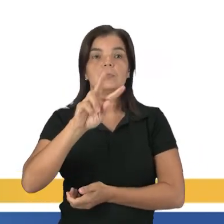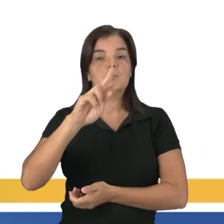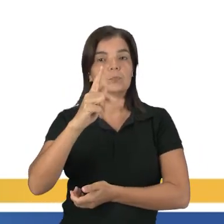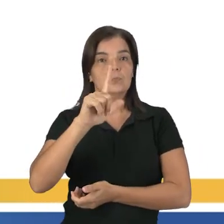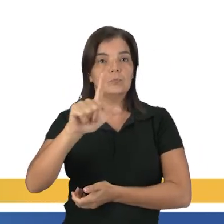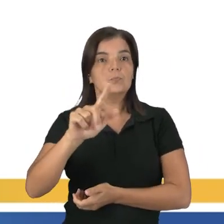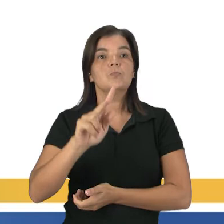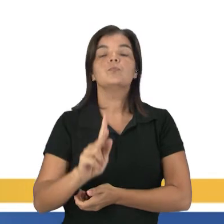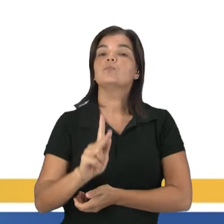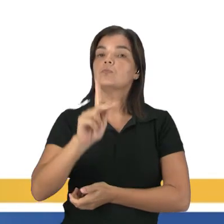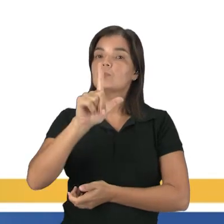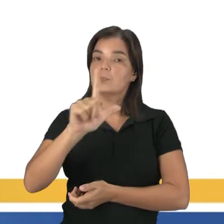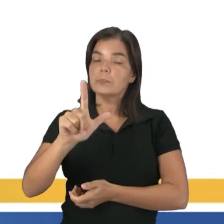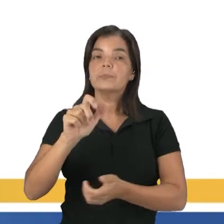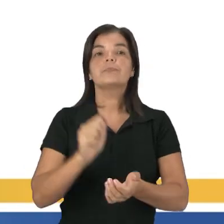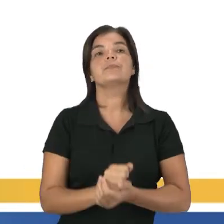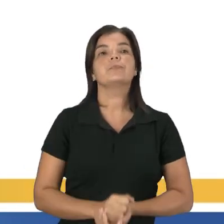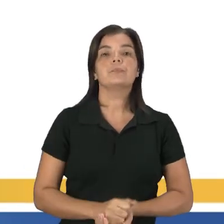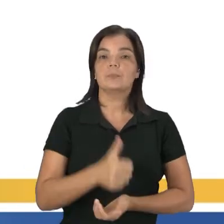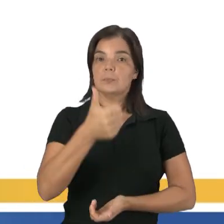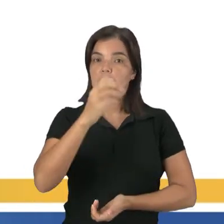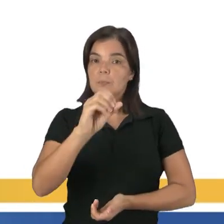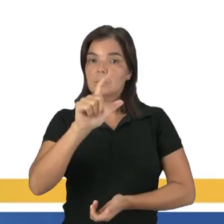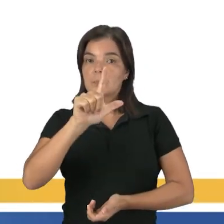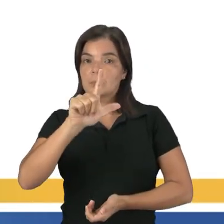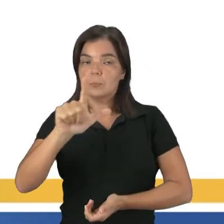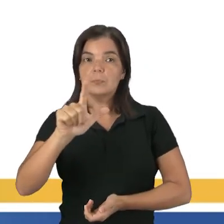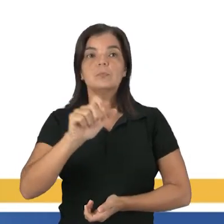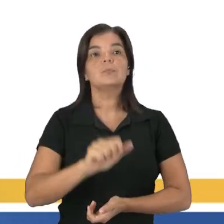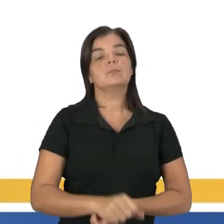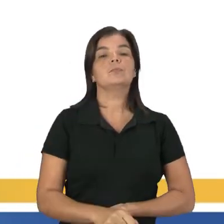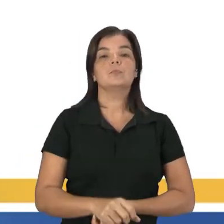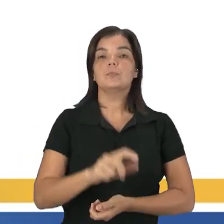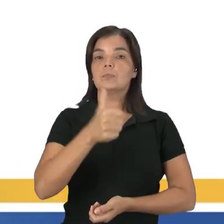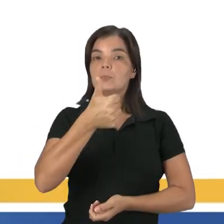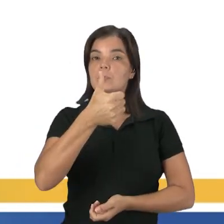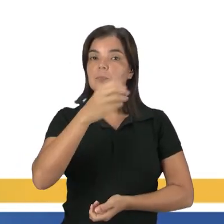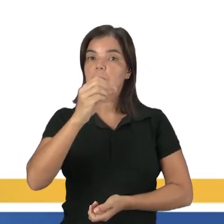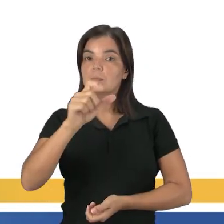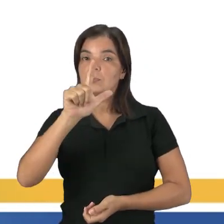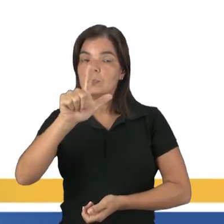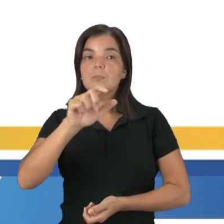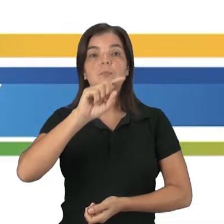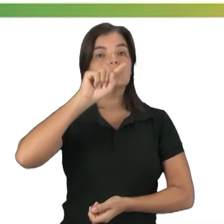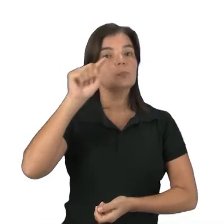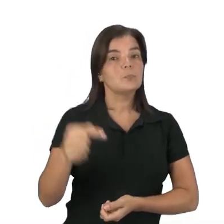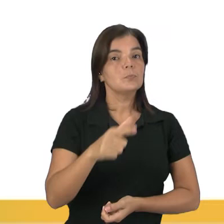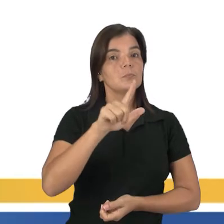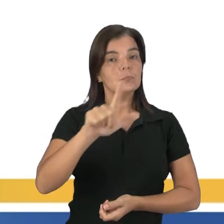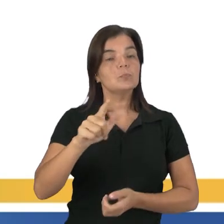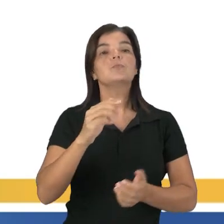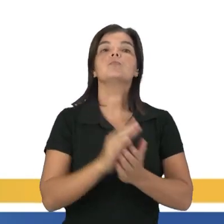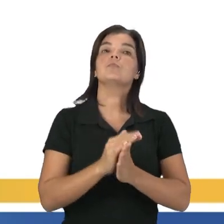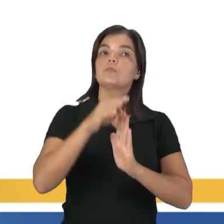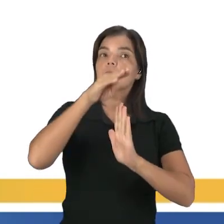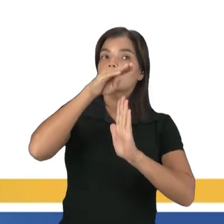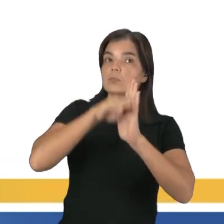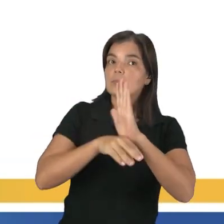e o quilolitro. 10 litros, 100 litros, 1.000 litros. Se eu tenho os múltiplos, eu vou